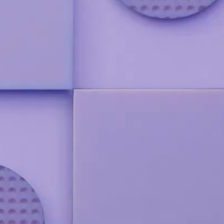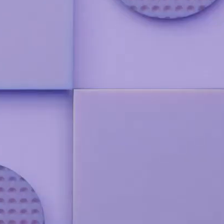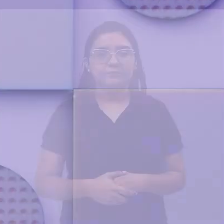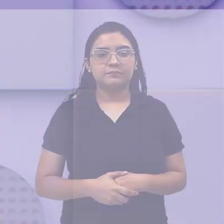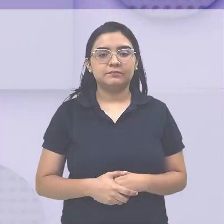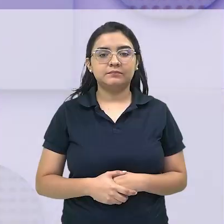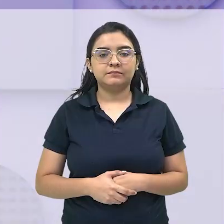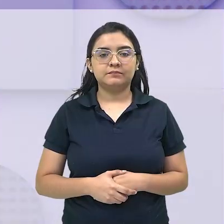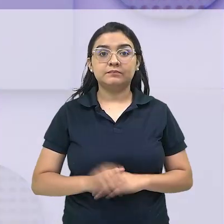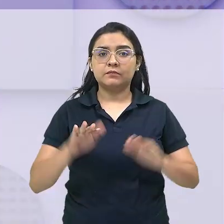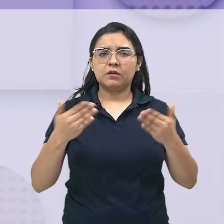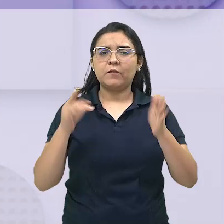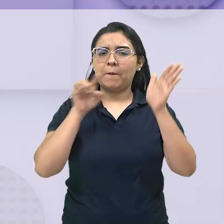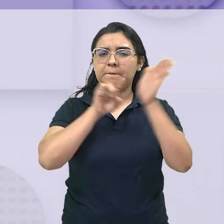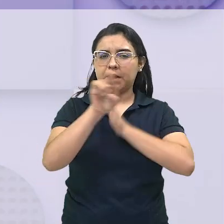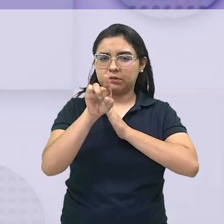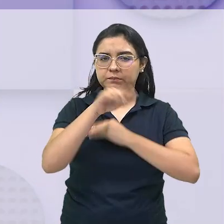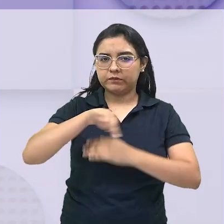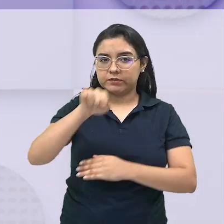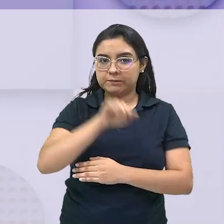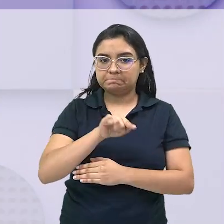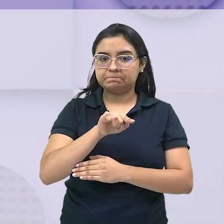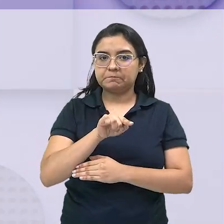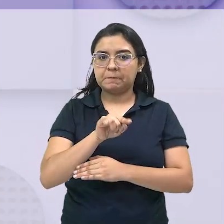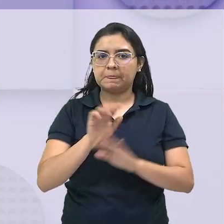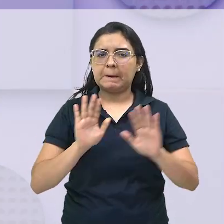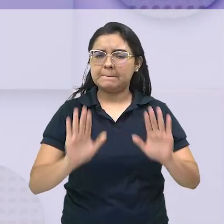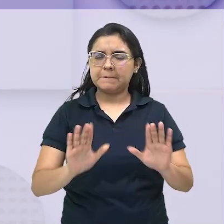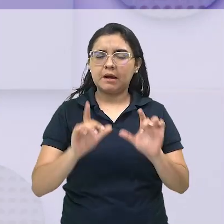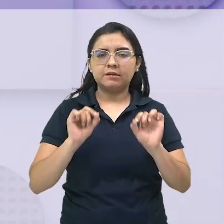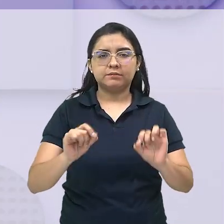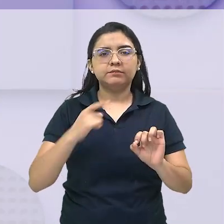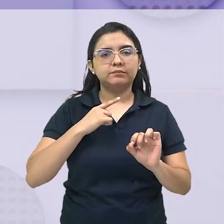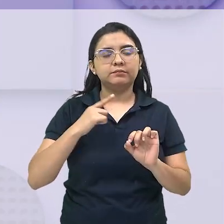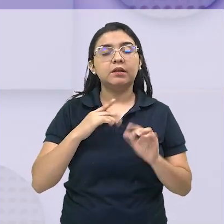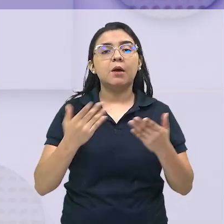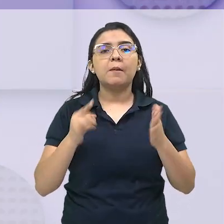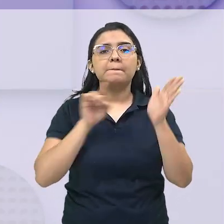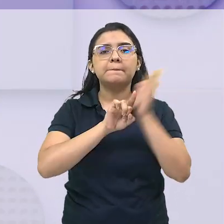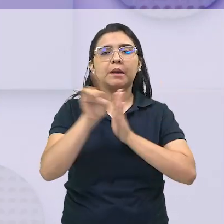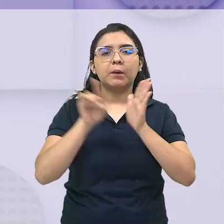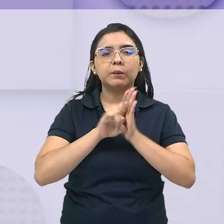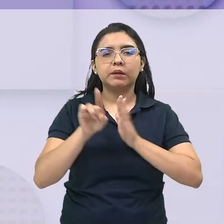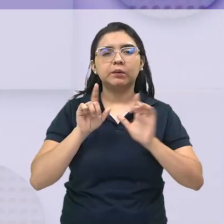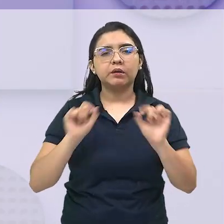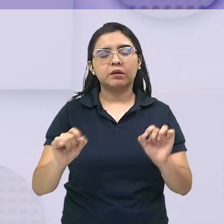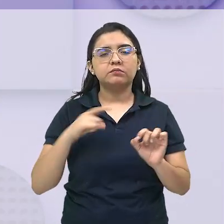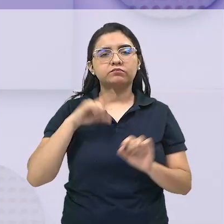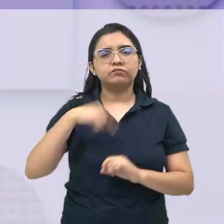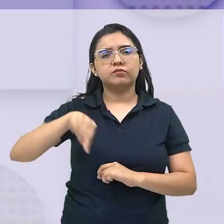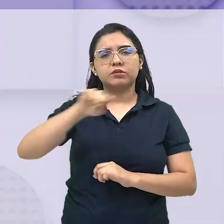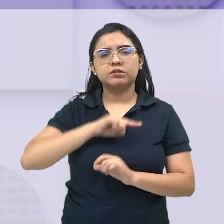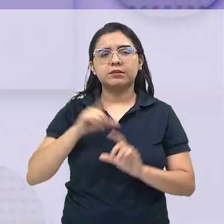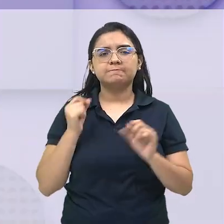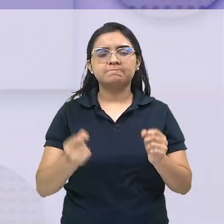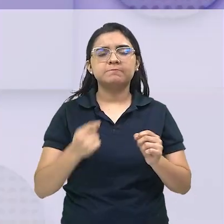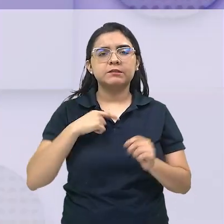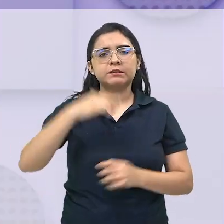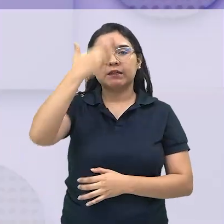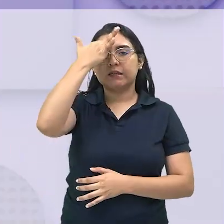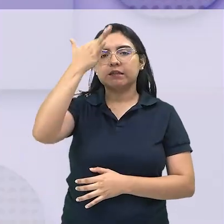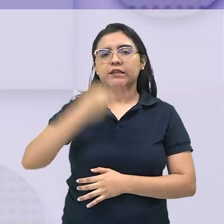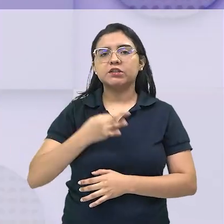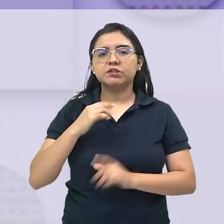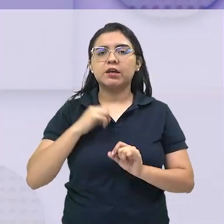Então, eu vou te fazer uma pergunta, mas não leva para o coração, tá? É uma pergunta que deve ser respondida